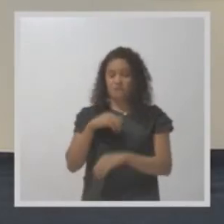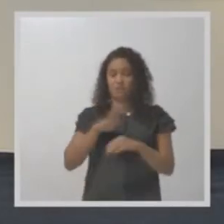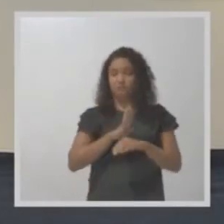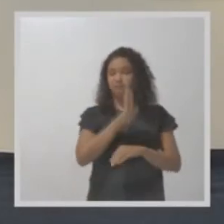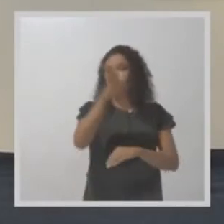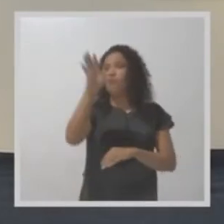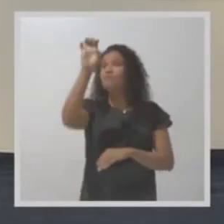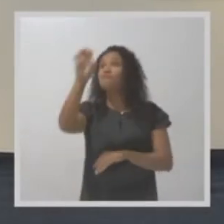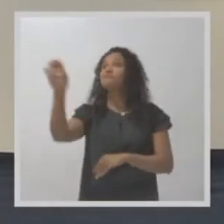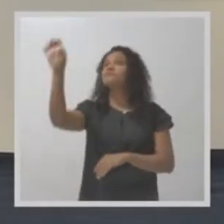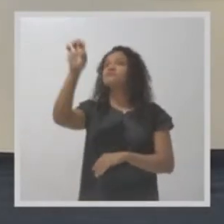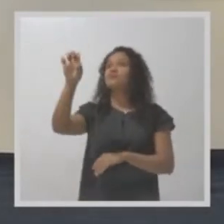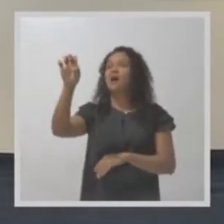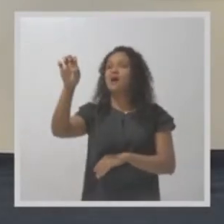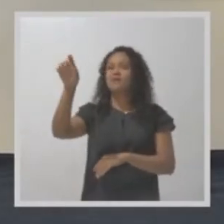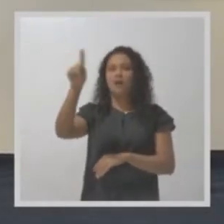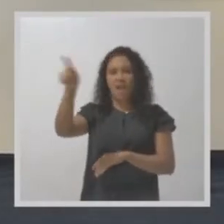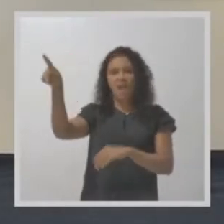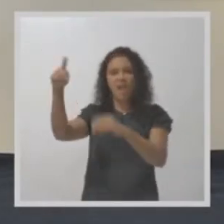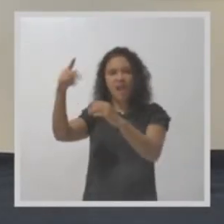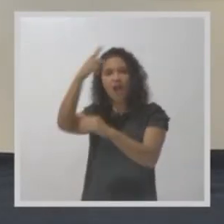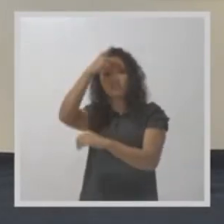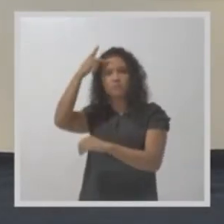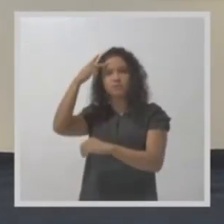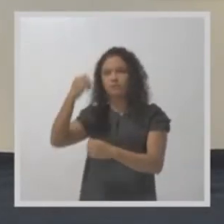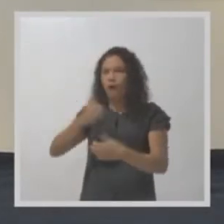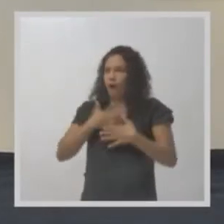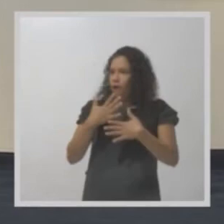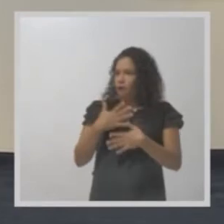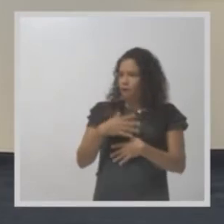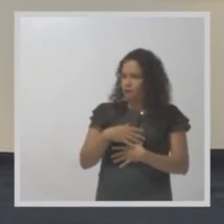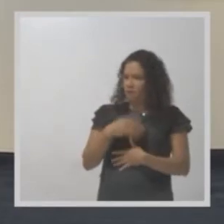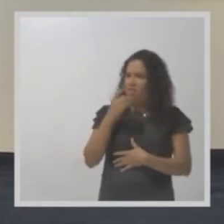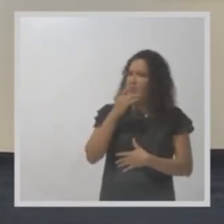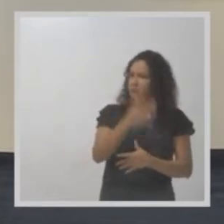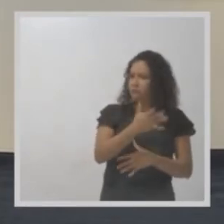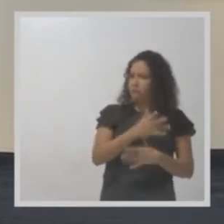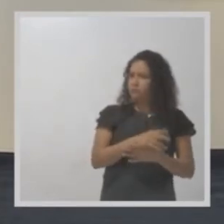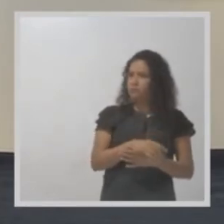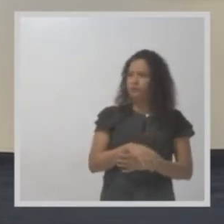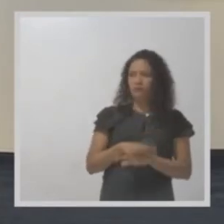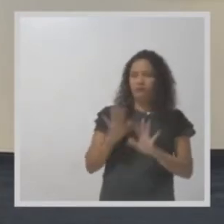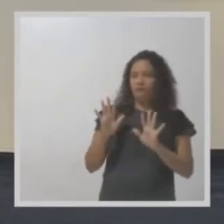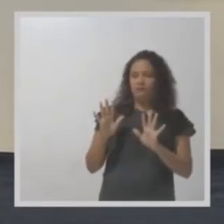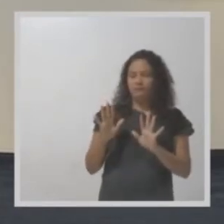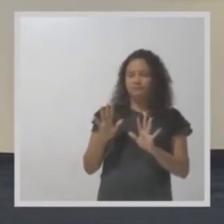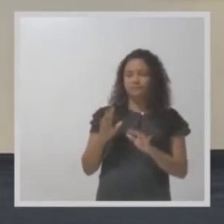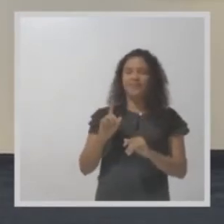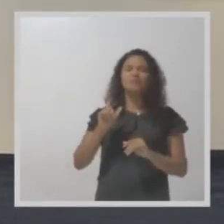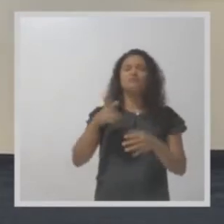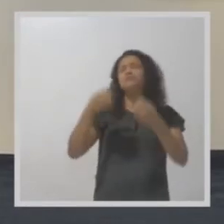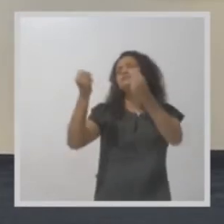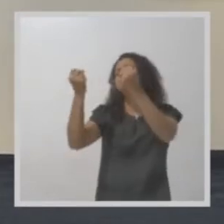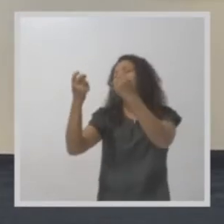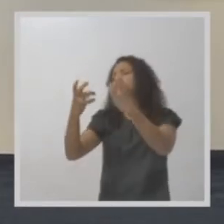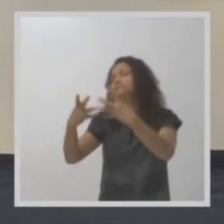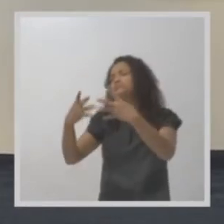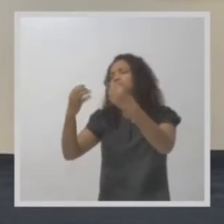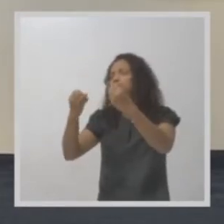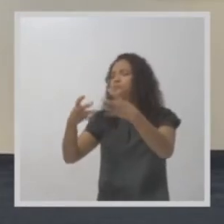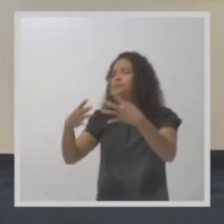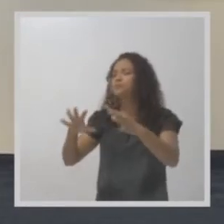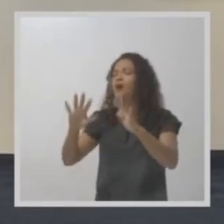se assustam, podem até se sentir ofendidas, até explicar que é apenas uma marca da